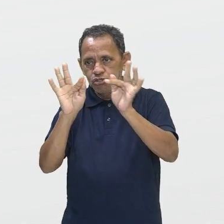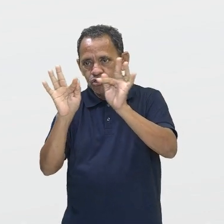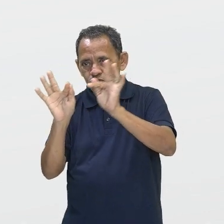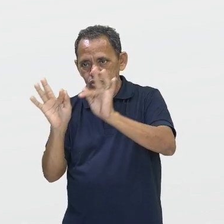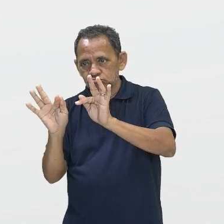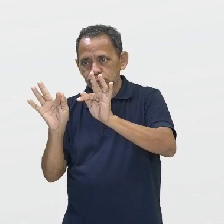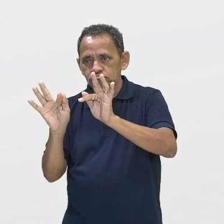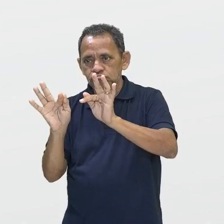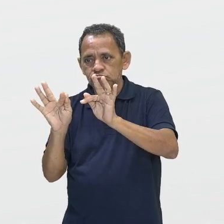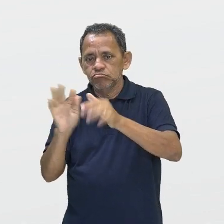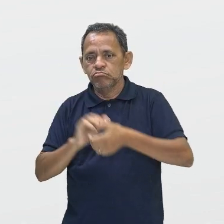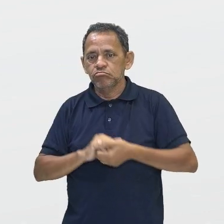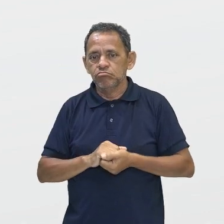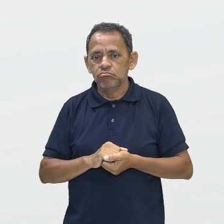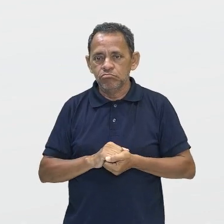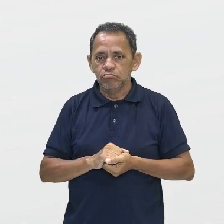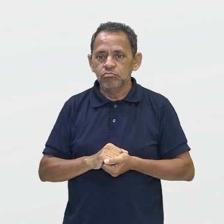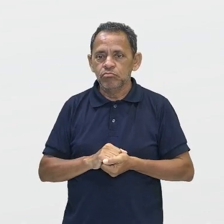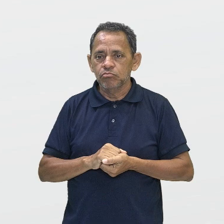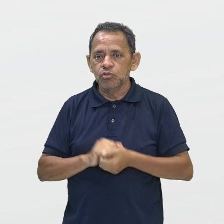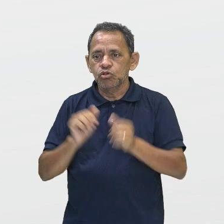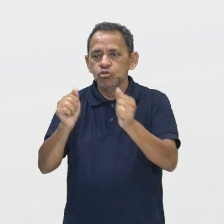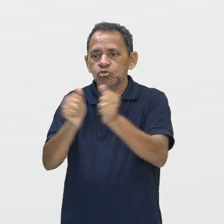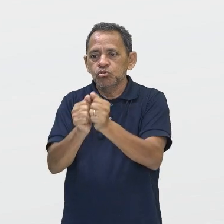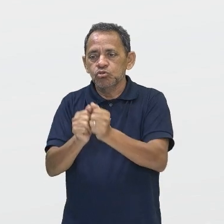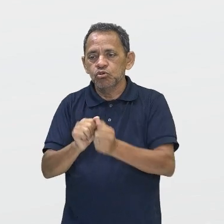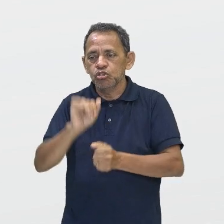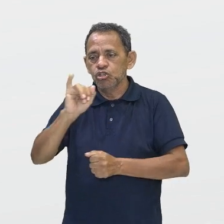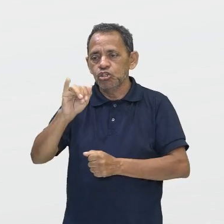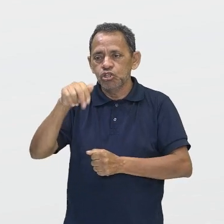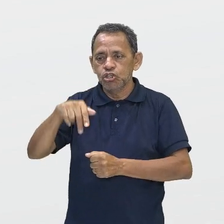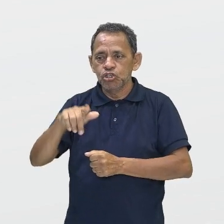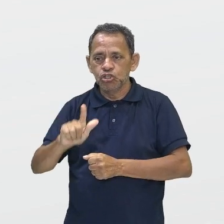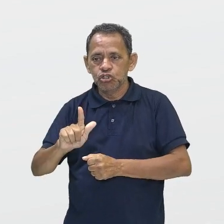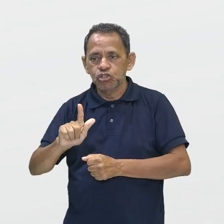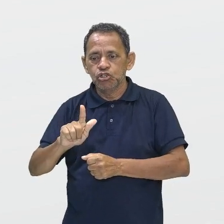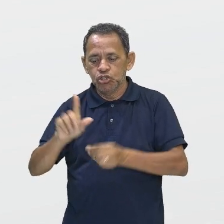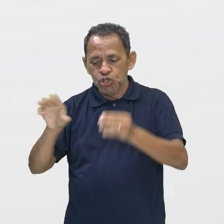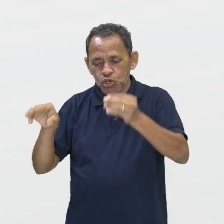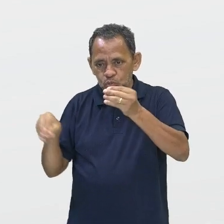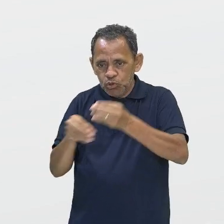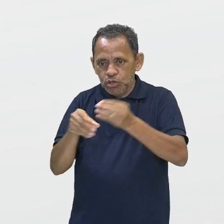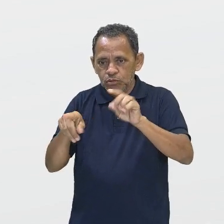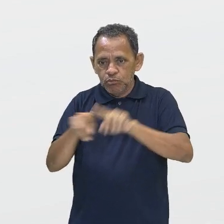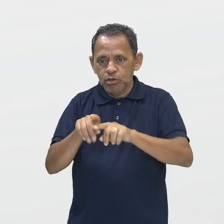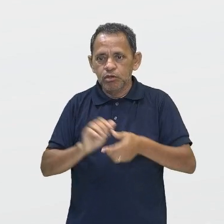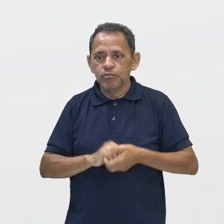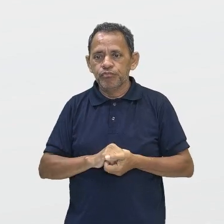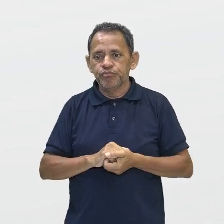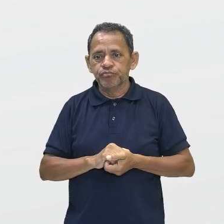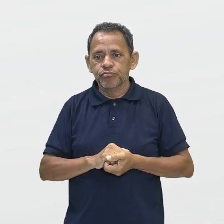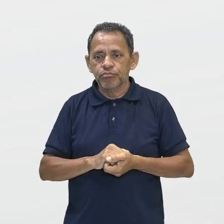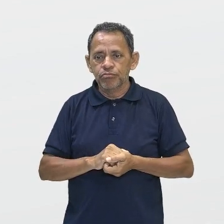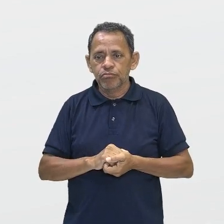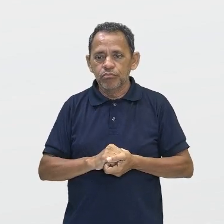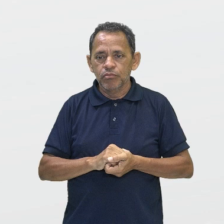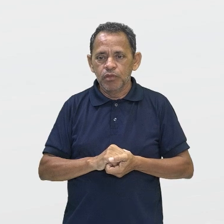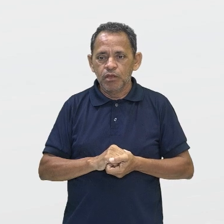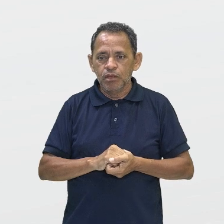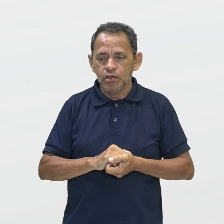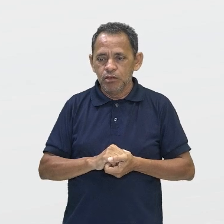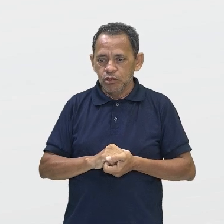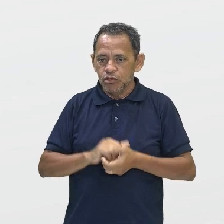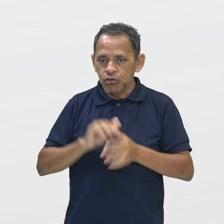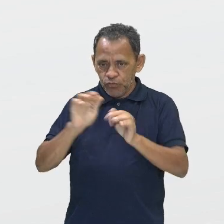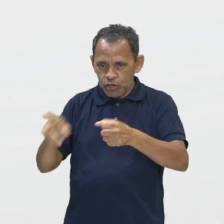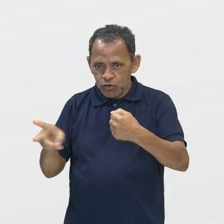verbo watch, junto com o ing, que é o ing. Esse ing no final do verbo